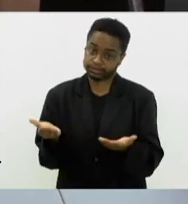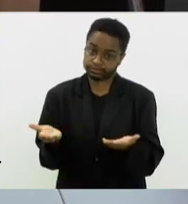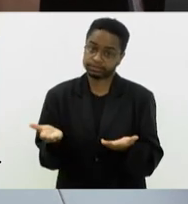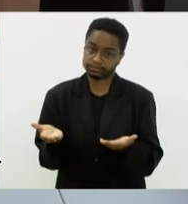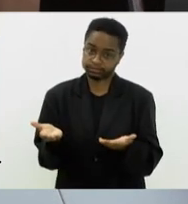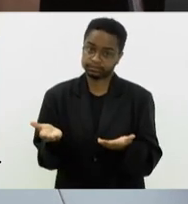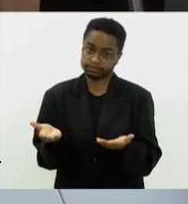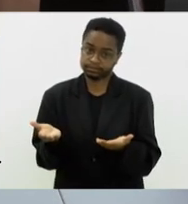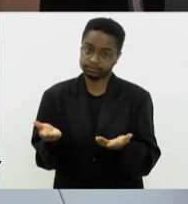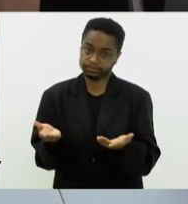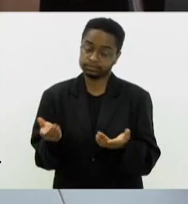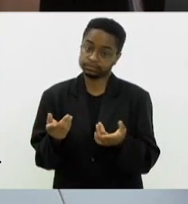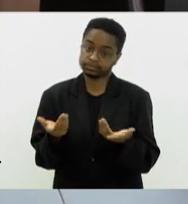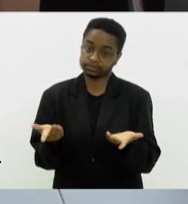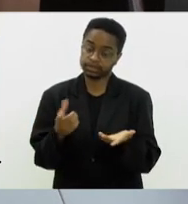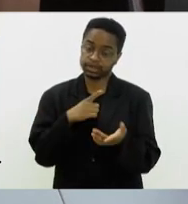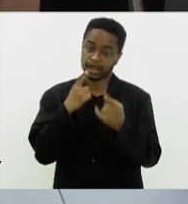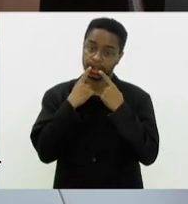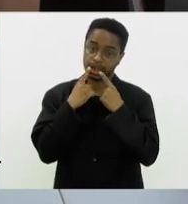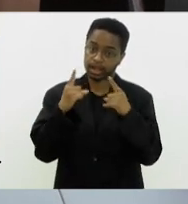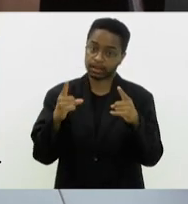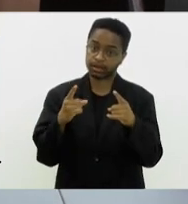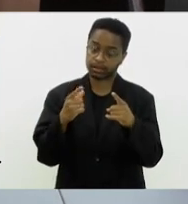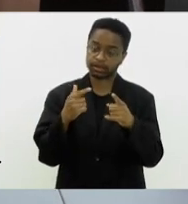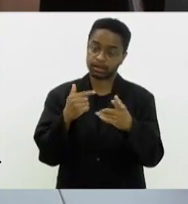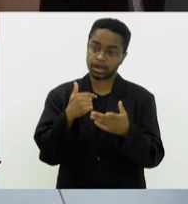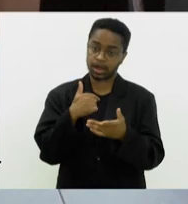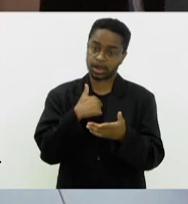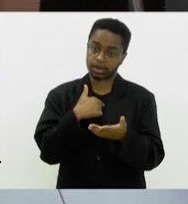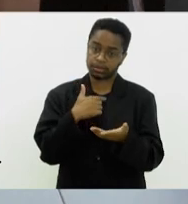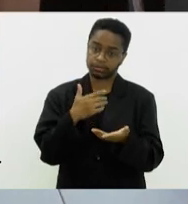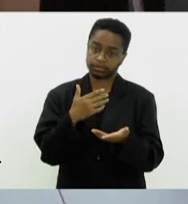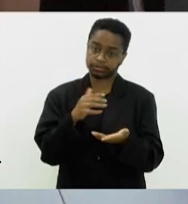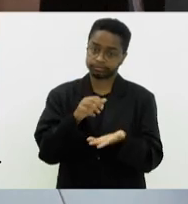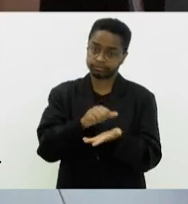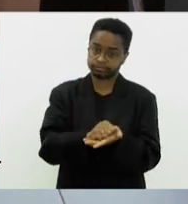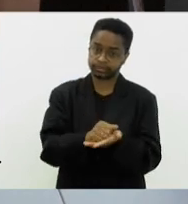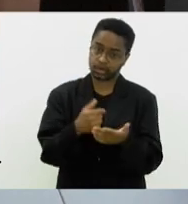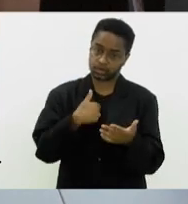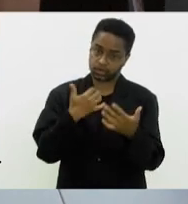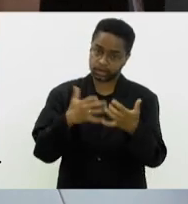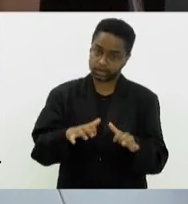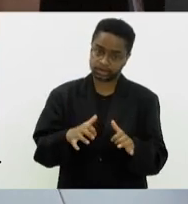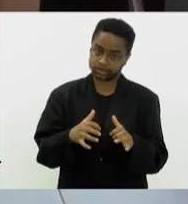E esta reclamação, eu fui constatar, fiz comigo, por isso que eu não quis criar problema.